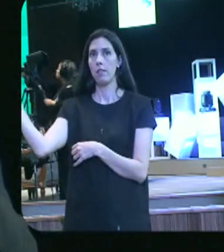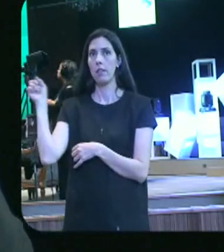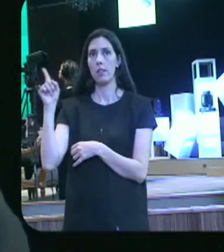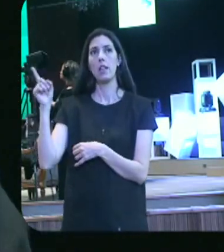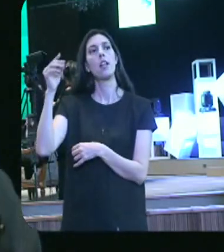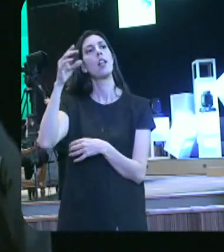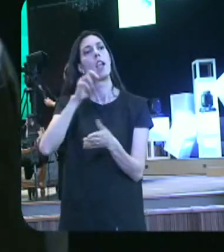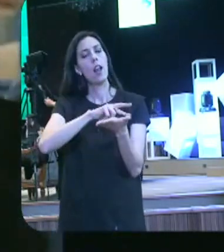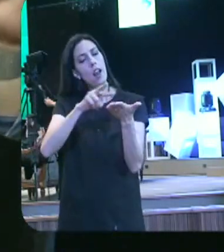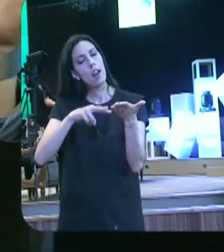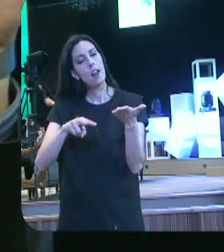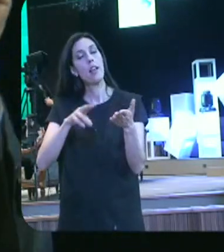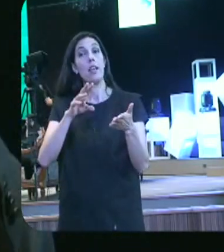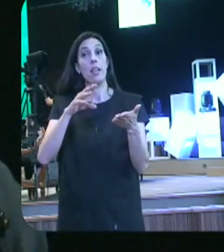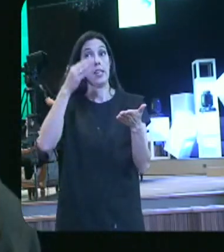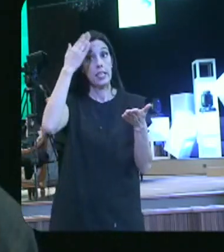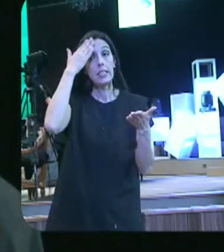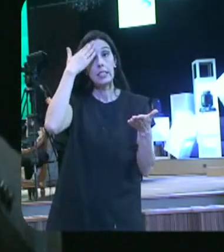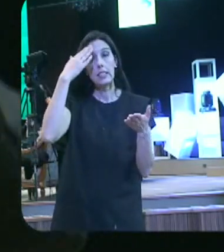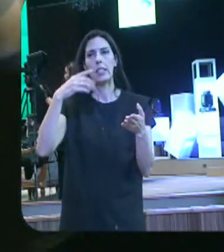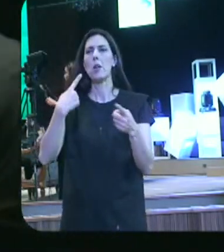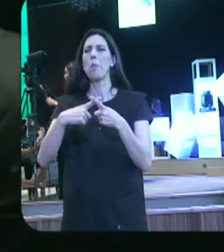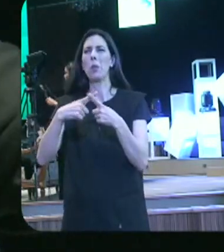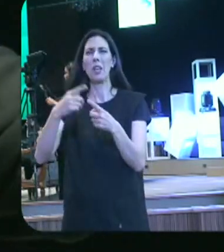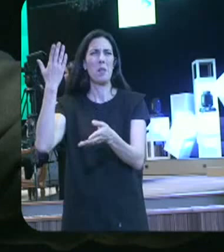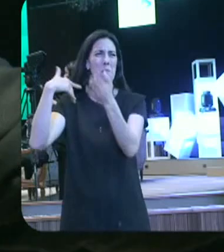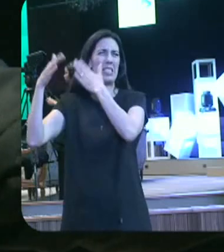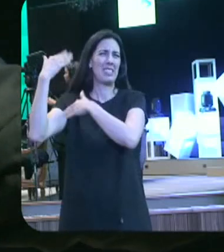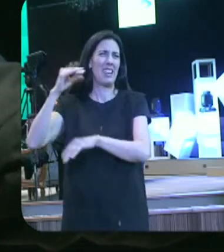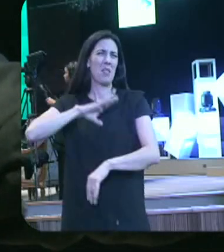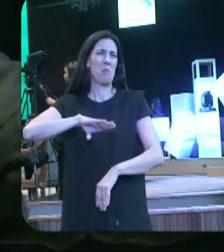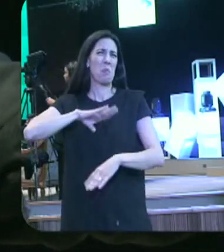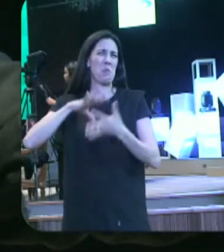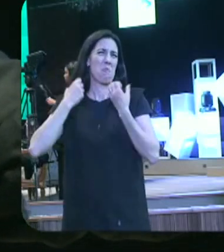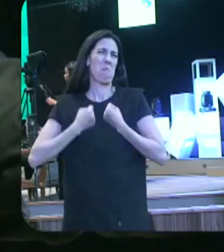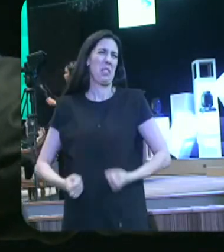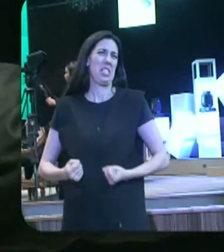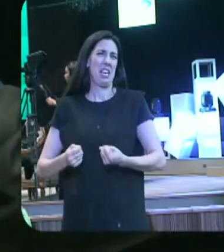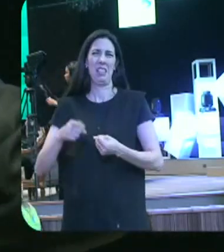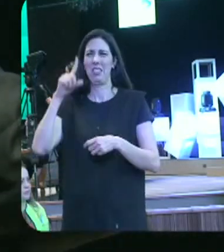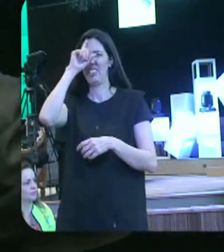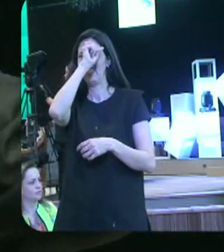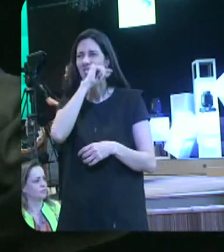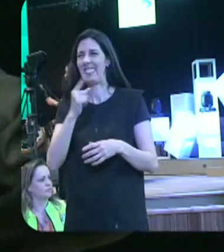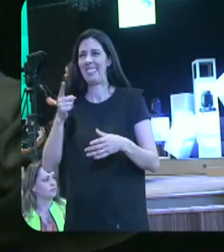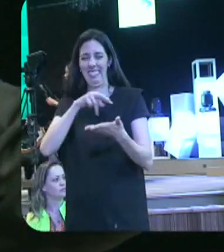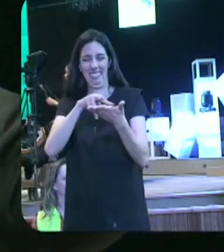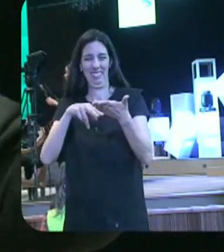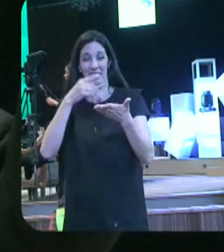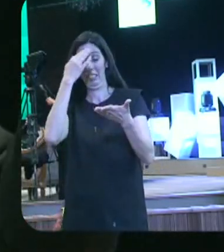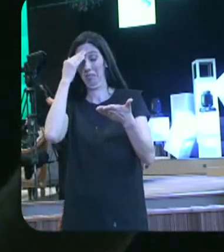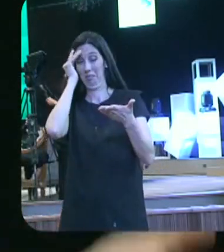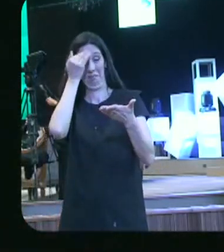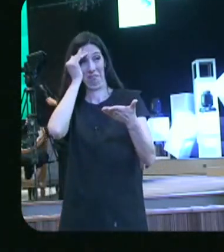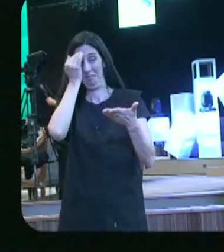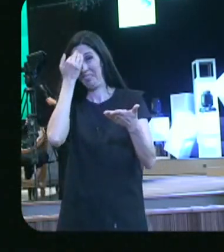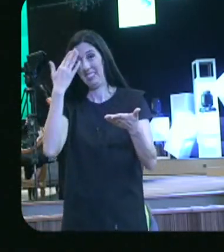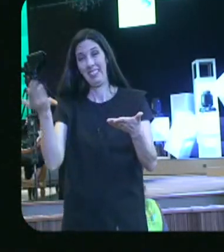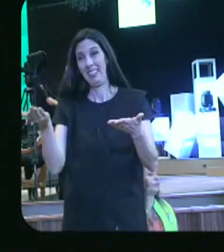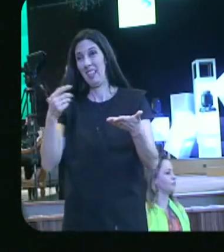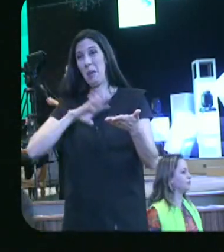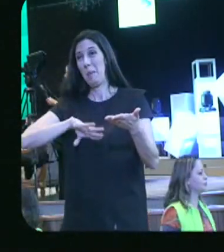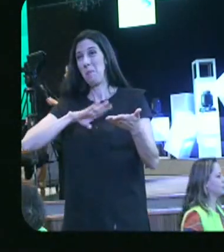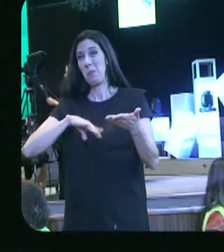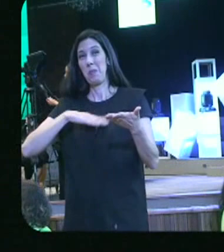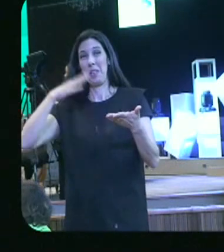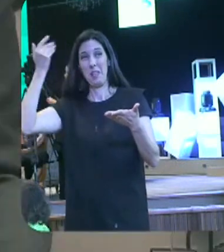e entender, porque a maioria das Bíblias está numa linguagem de 300 anos atrás, 350 anos atrás, e a gente não entende o português